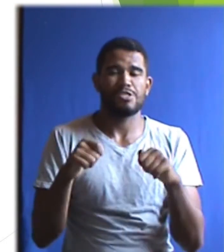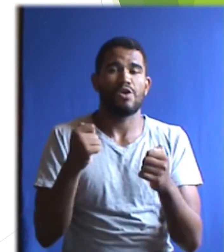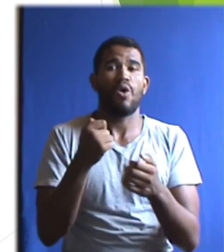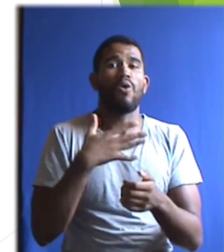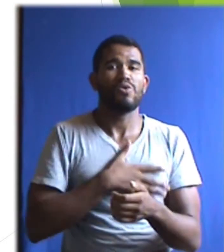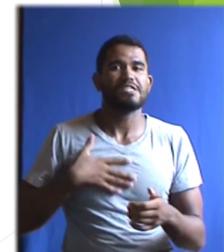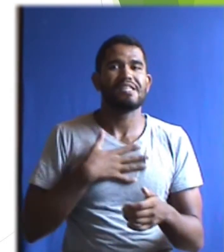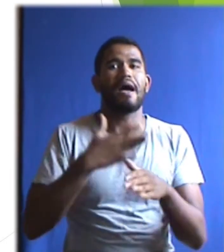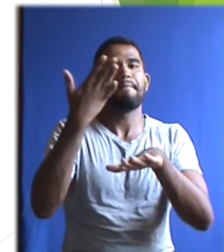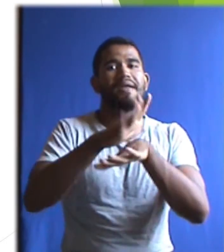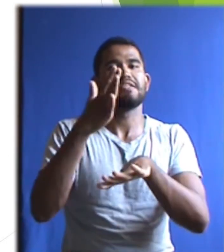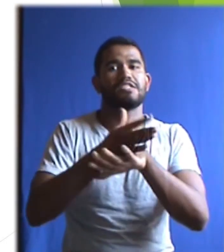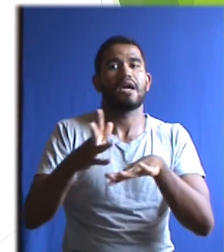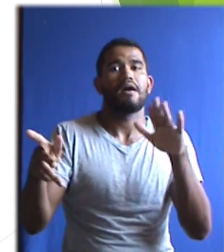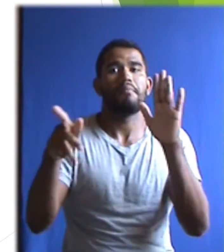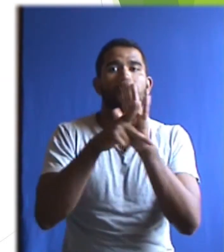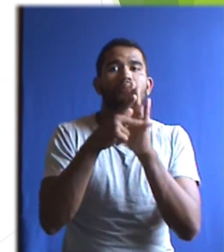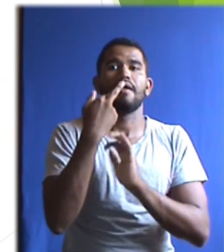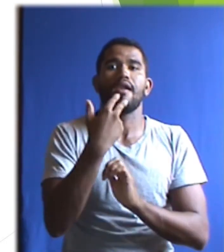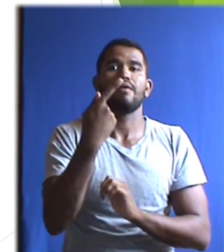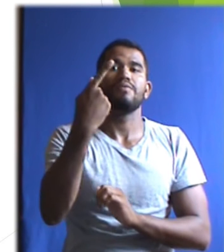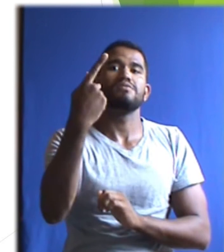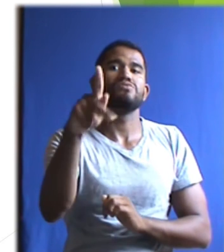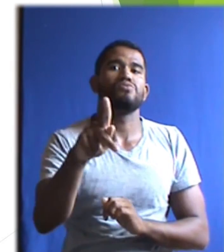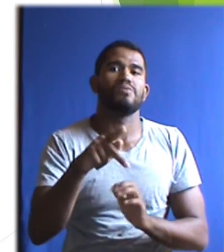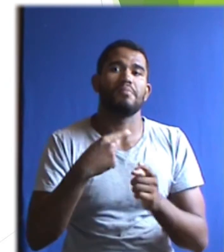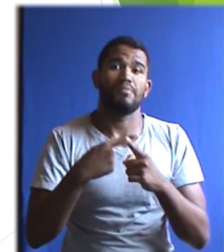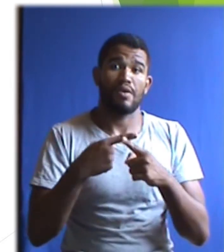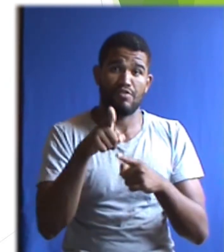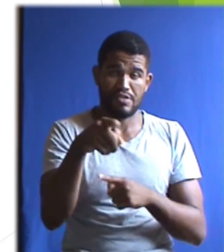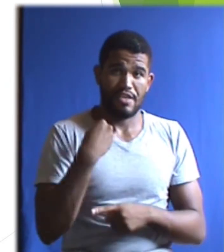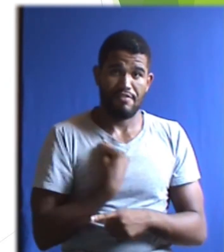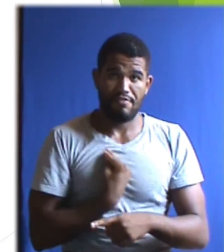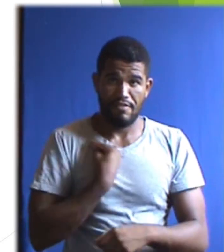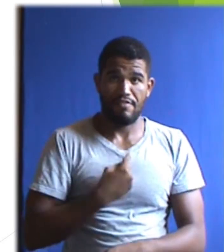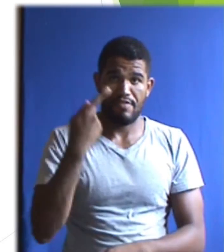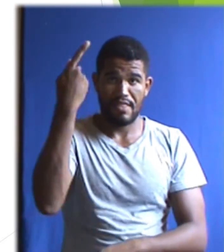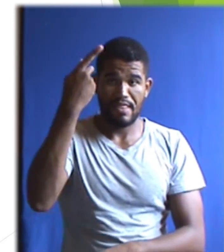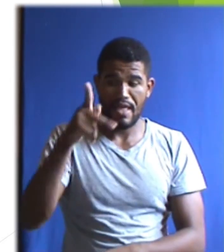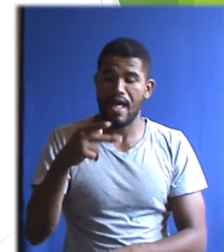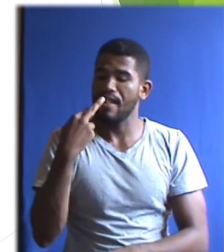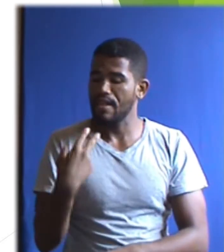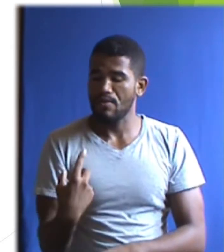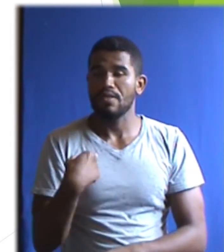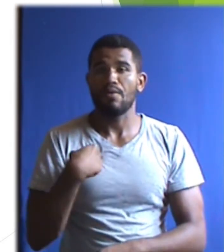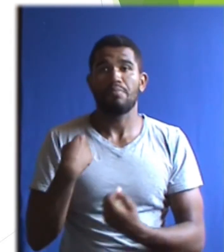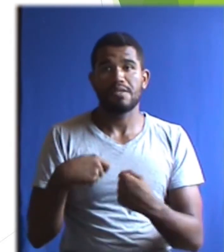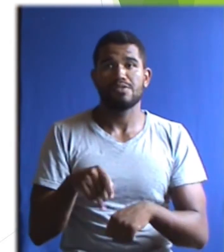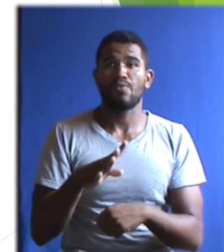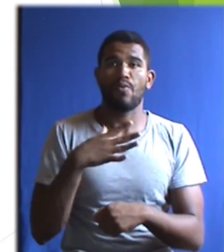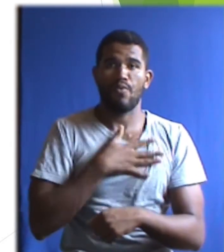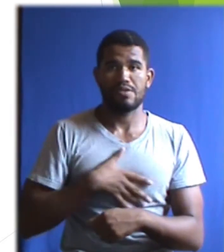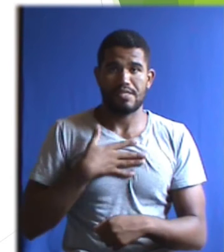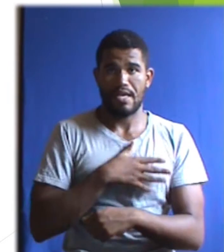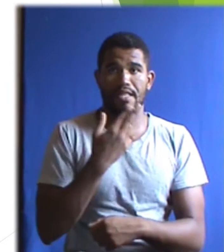portuguesa é gostar, é exercitar tua própria língua, é entender que você vive da língua e que, portanto, você